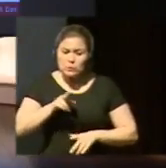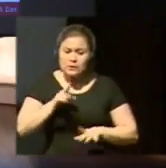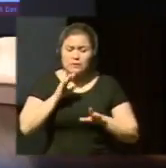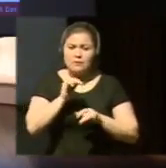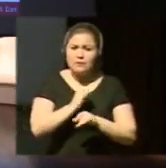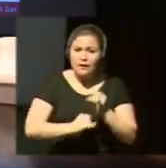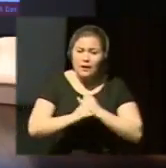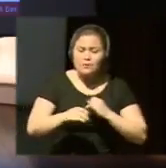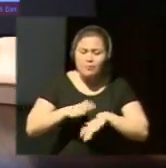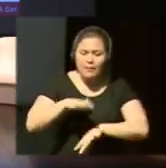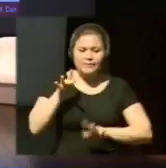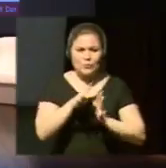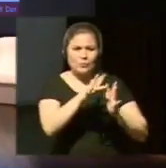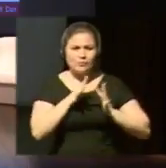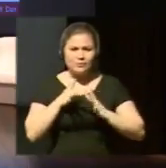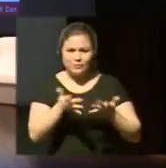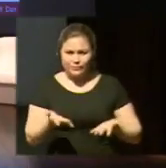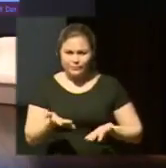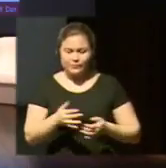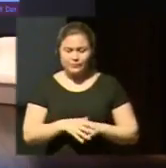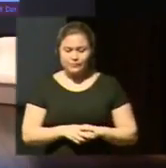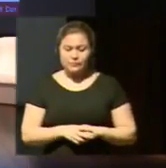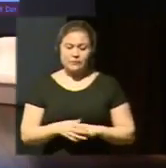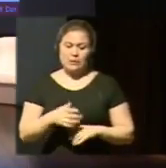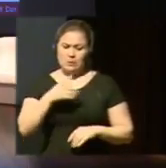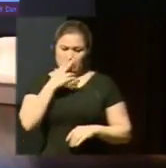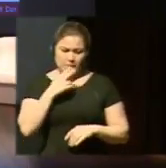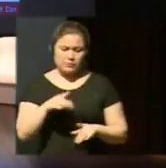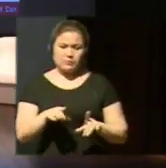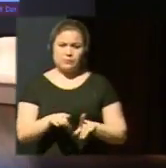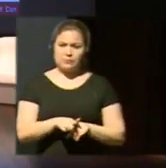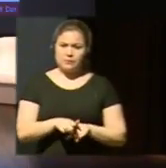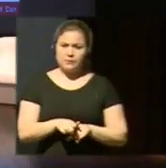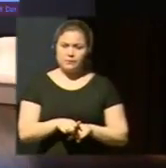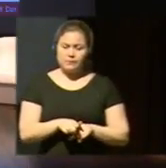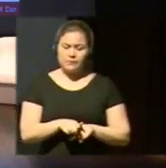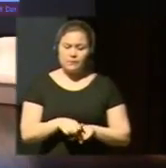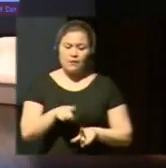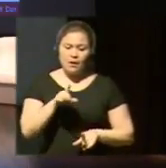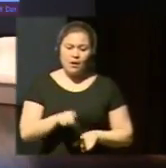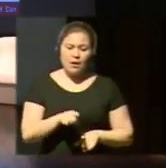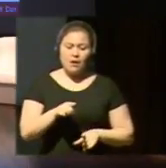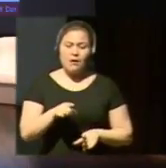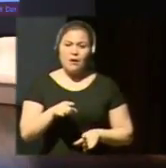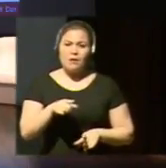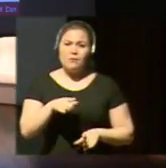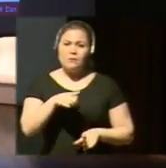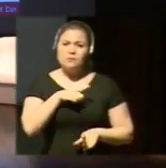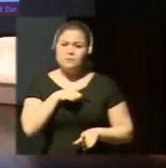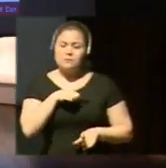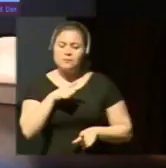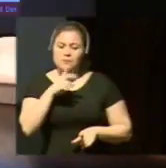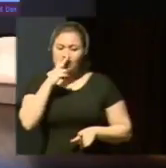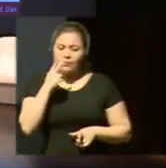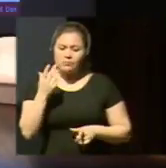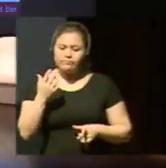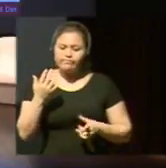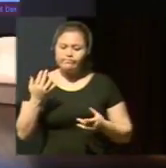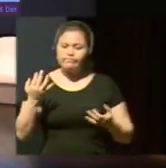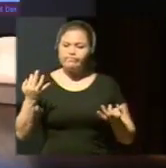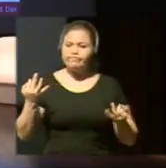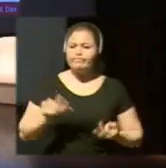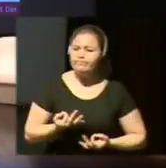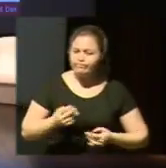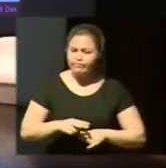internet para ter mais contatos ainda. O mesmo é o seguinte, eles têm uma autoeficácia maior, ou